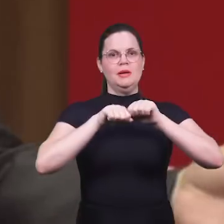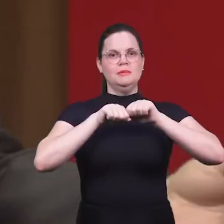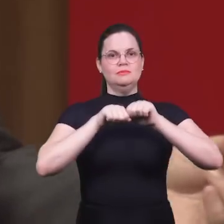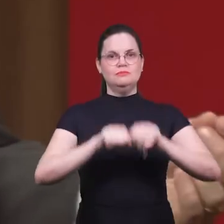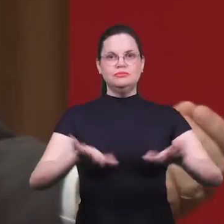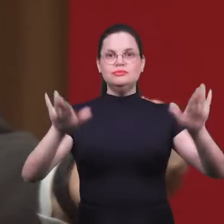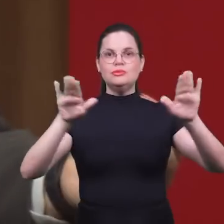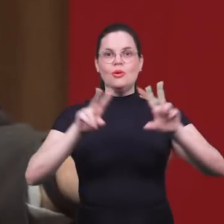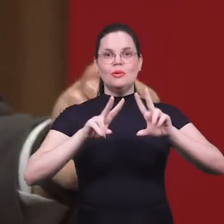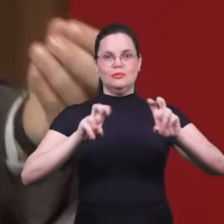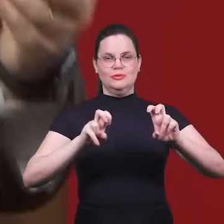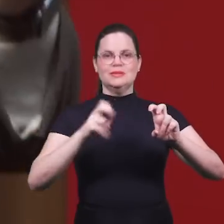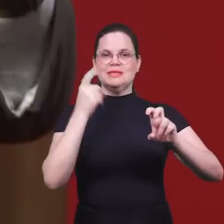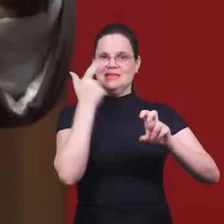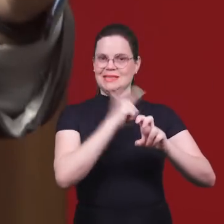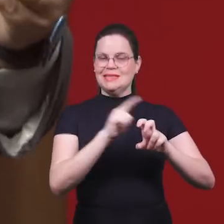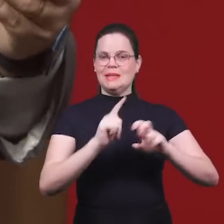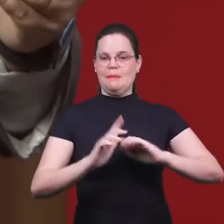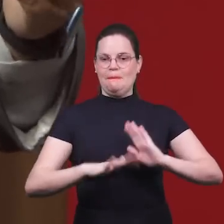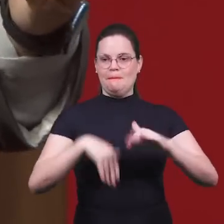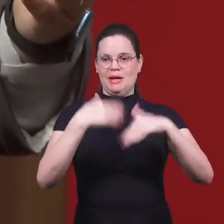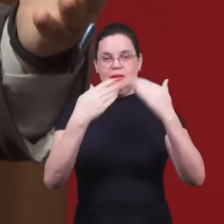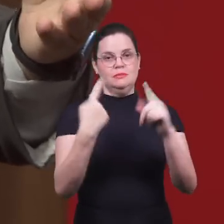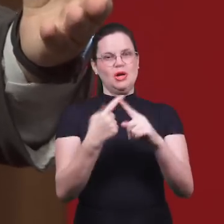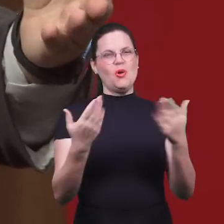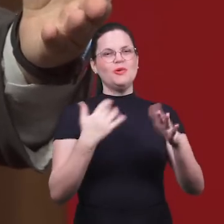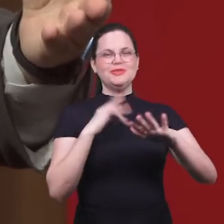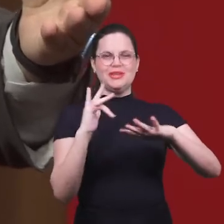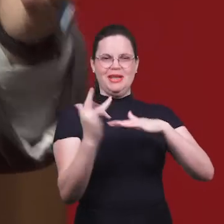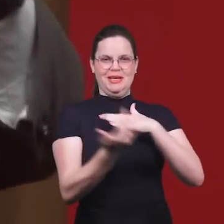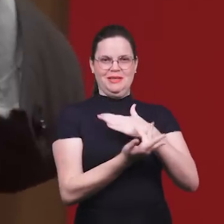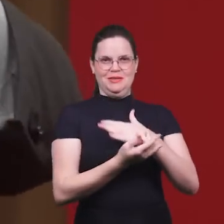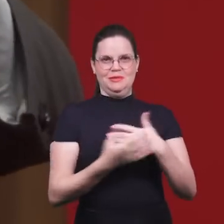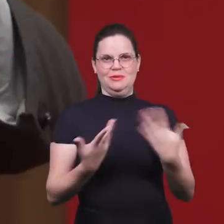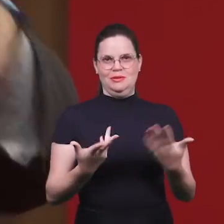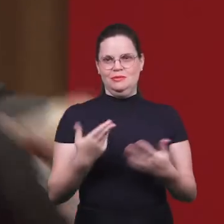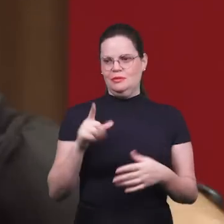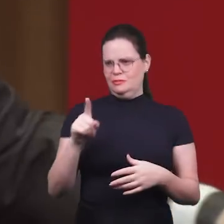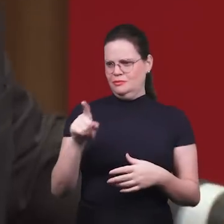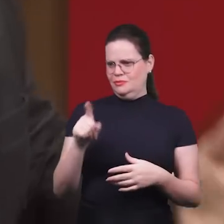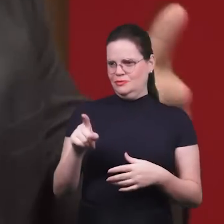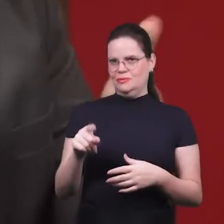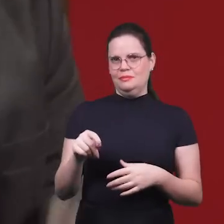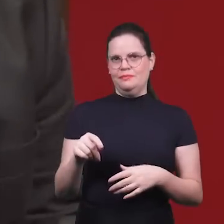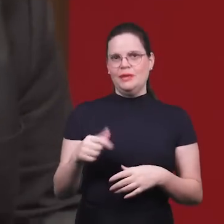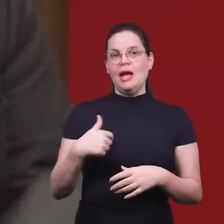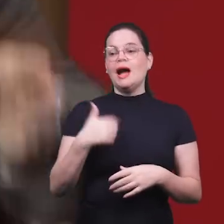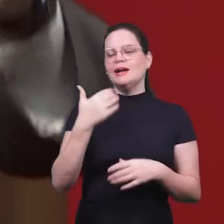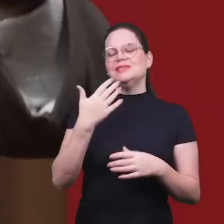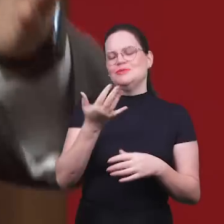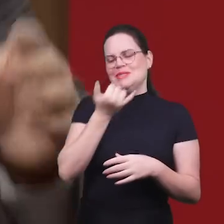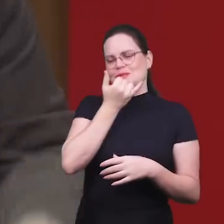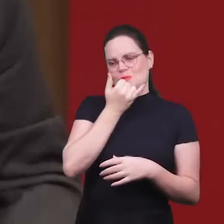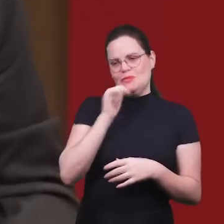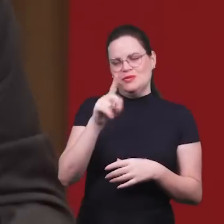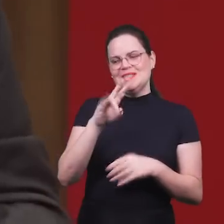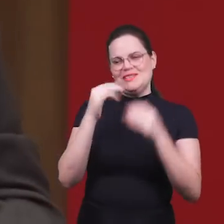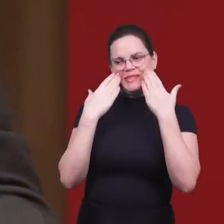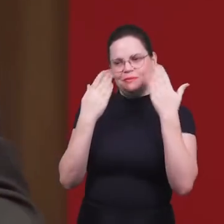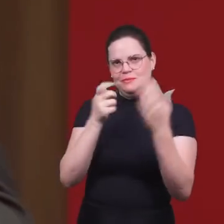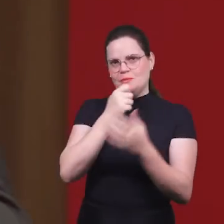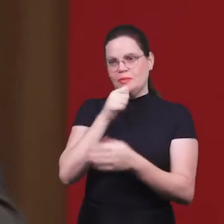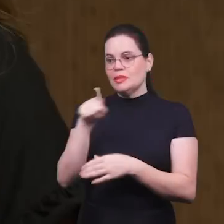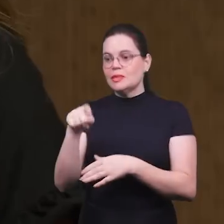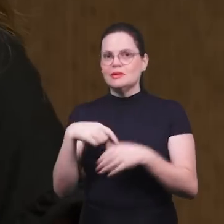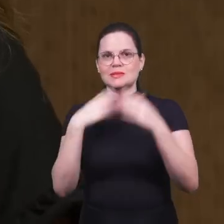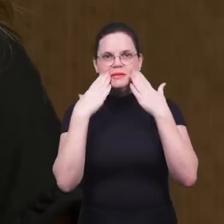redes sociais, hoje em dia, você como você é uma... Aí agora eu vou deixa para ela se apresentar. Isso. Você se